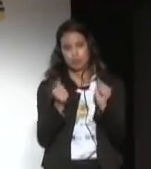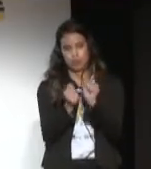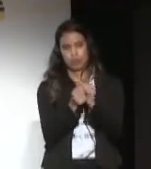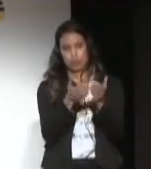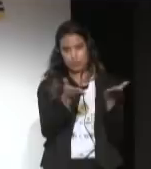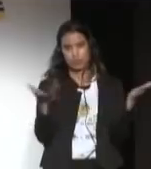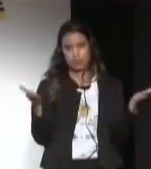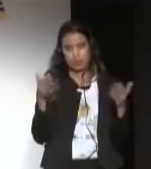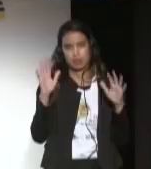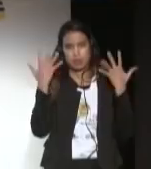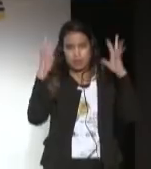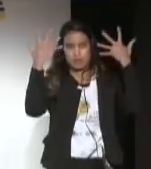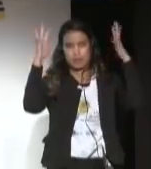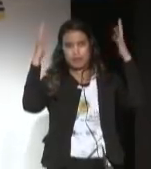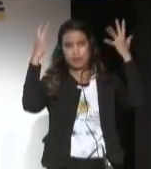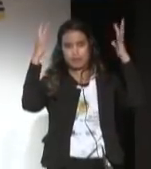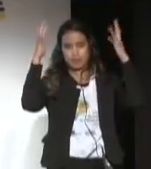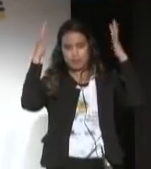vocês.